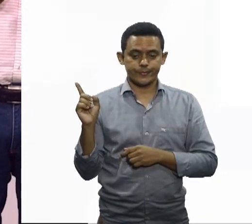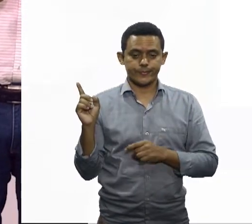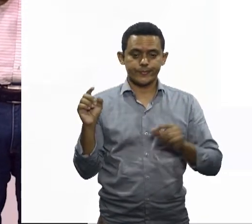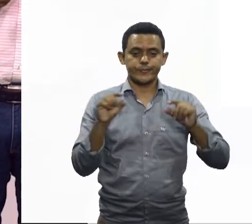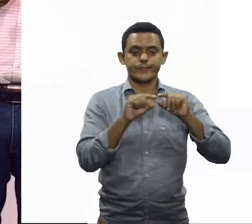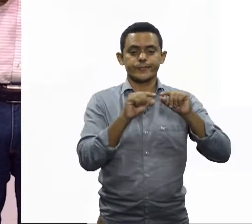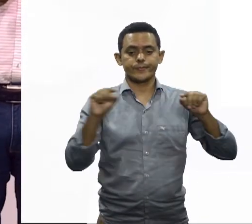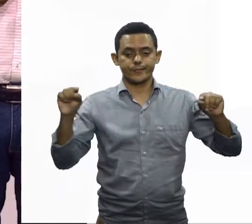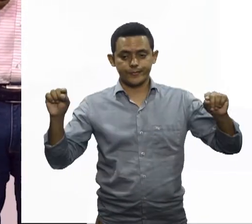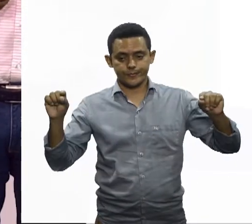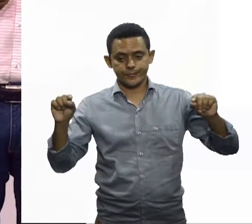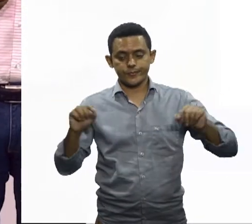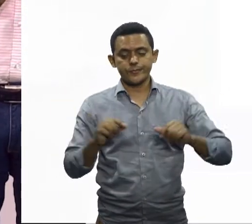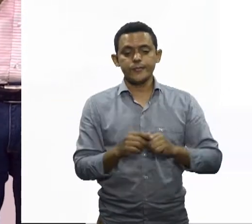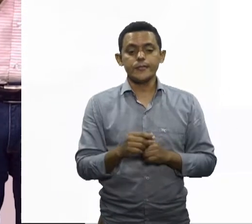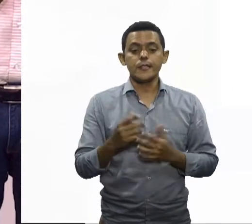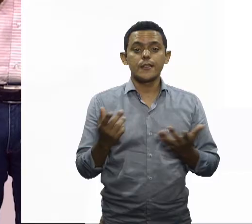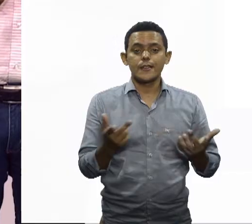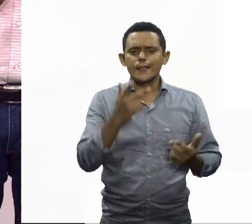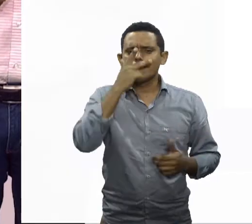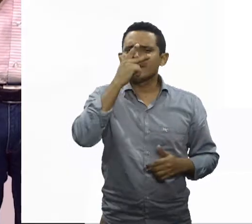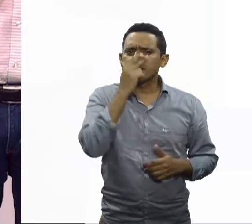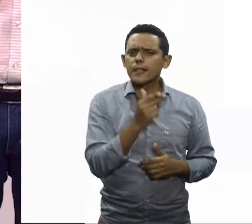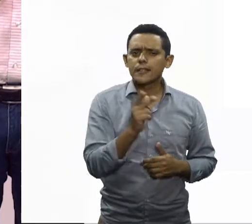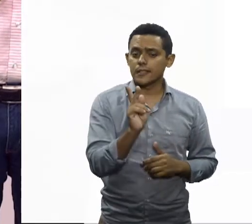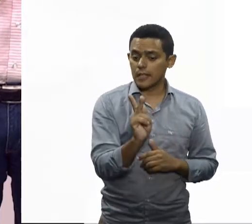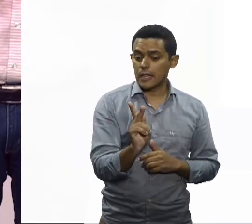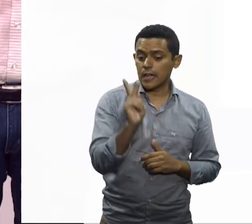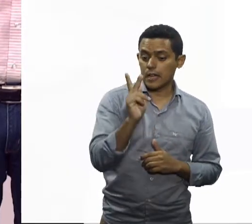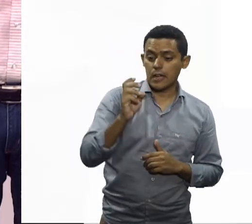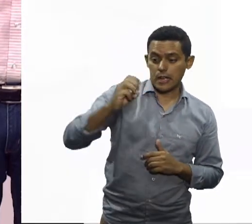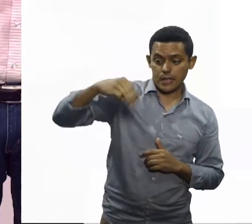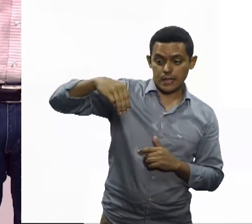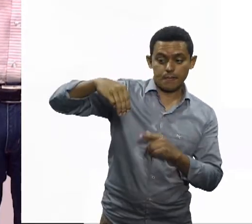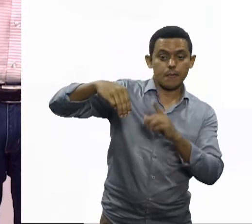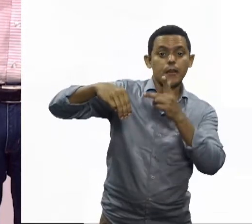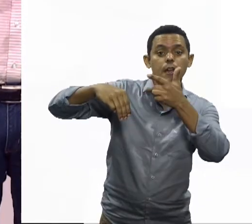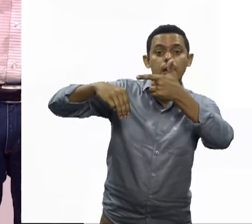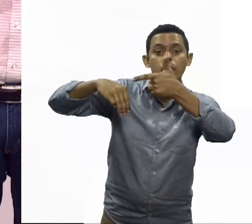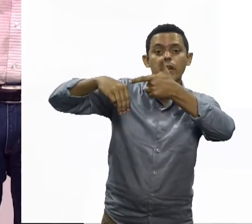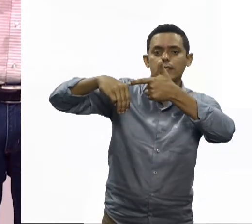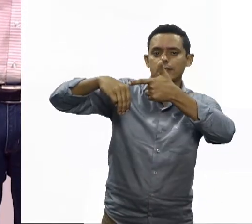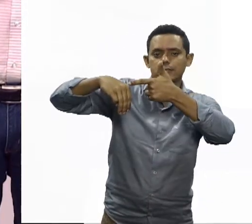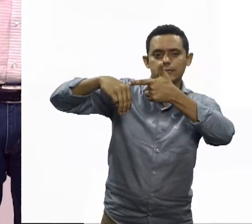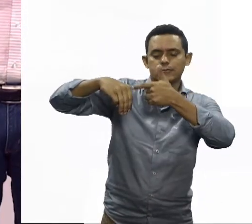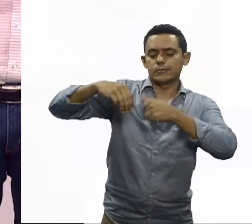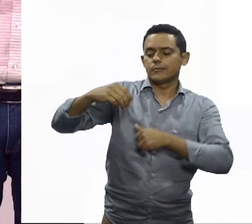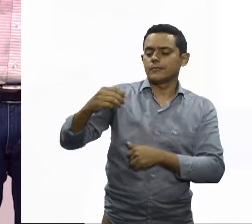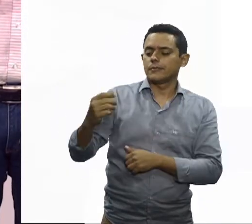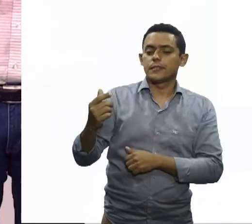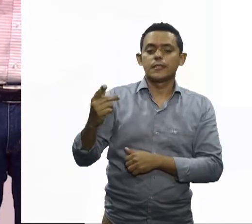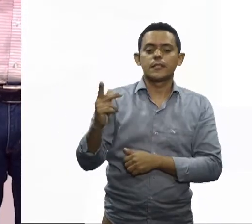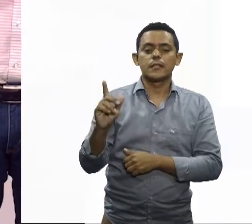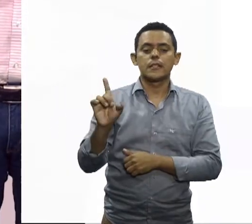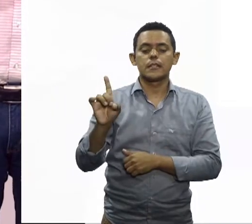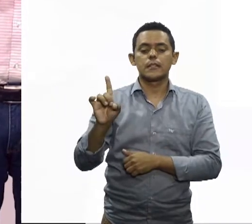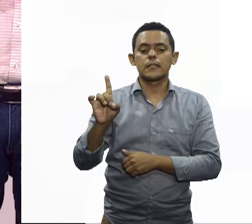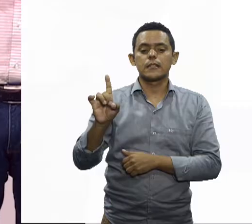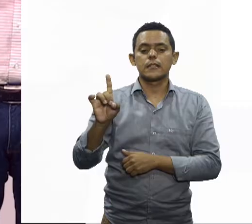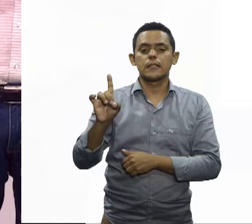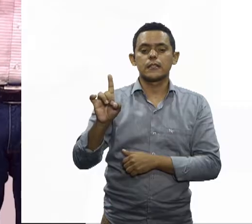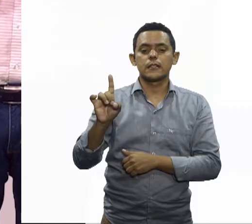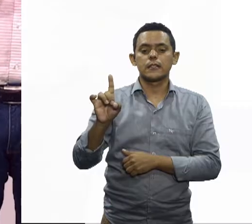ao quadrado, hectômetro ao quadrado, decâmetro ao quadrado, a unidade ali, a unidade